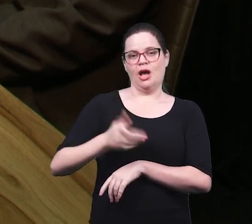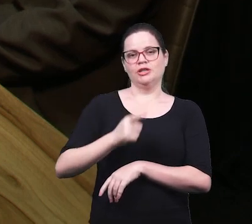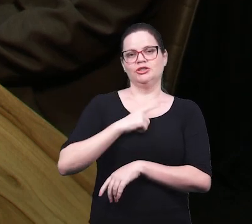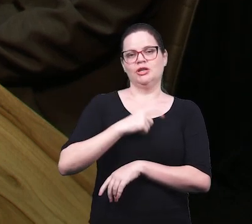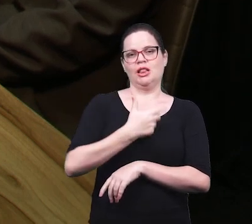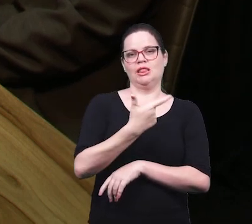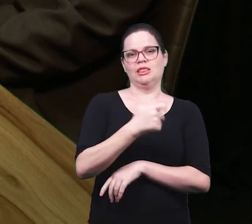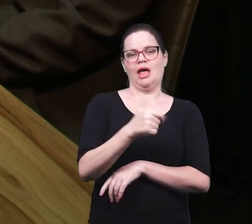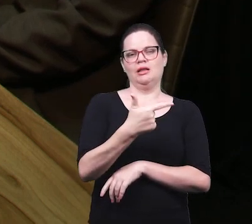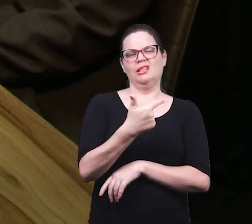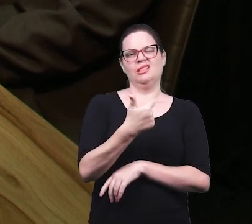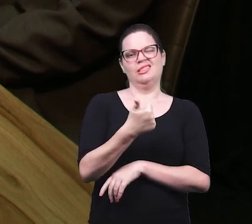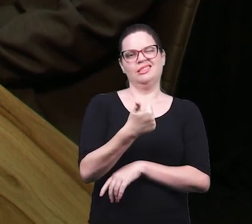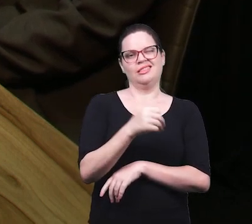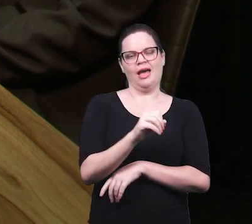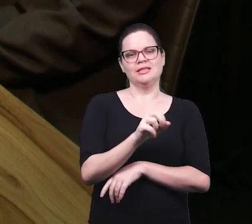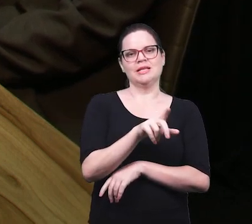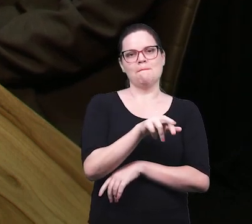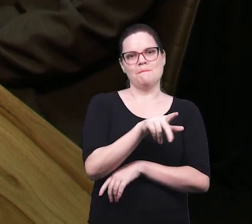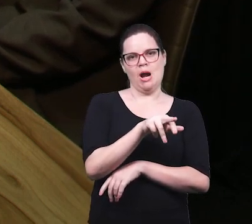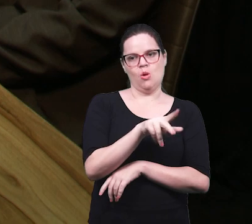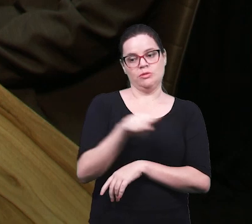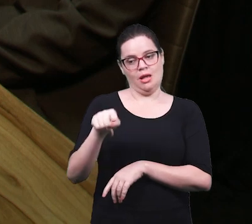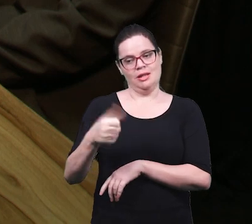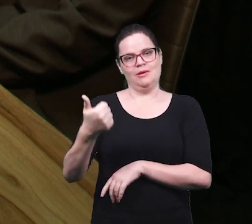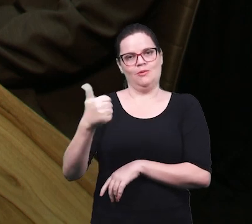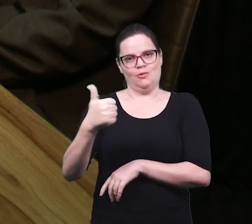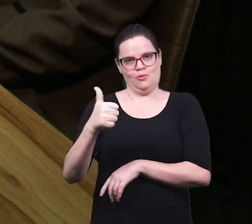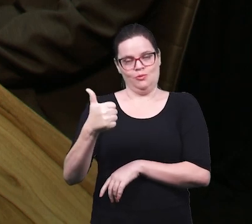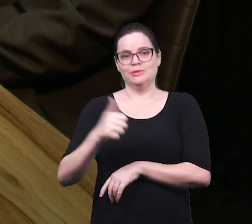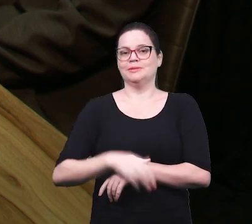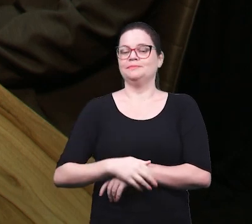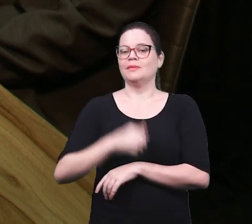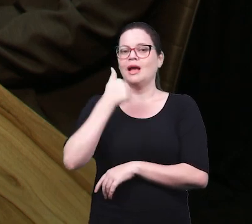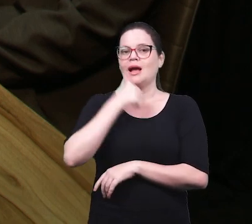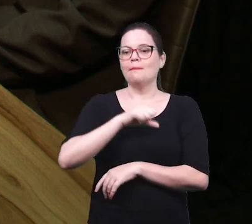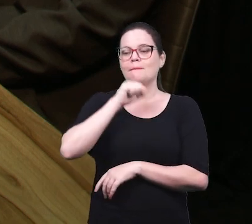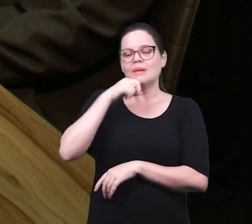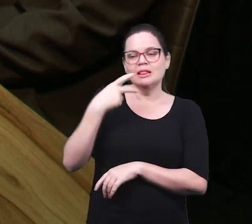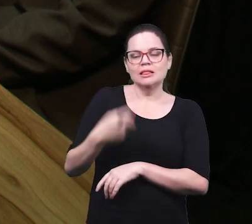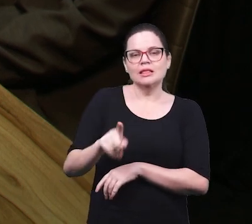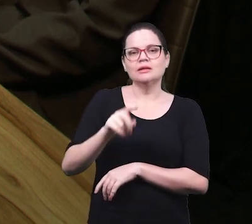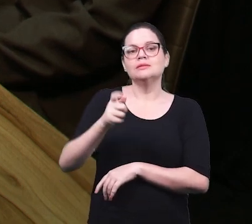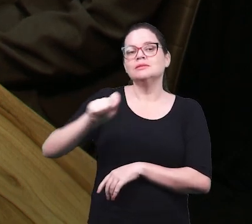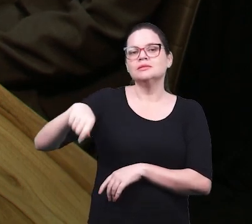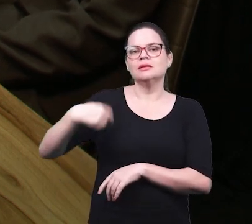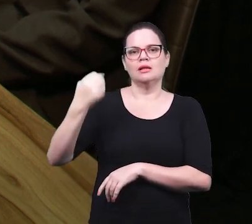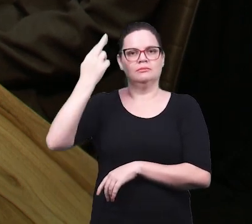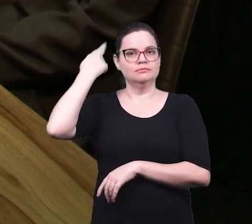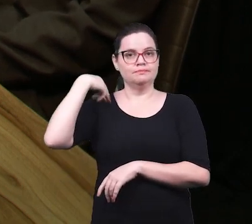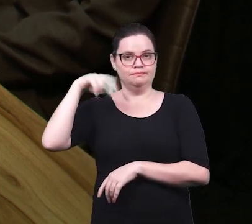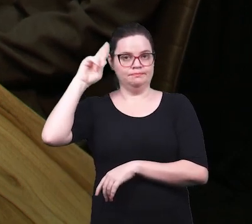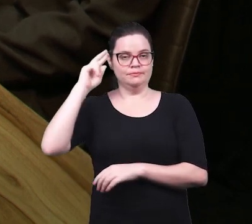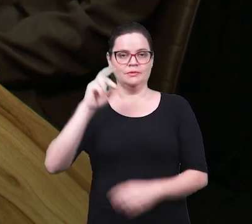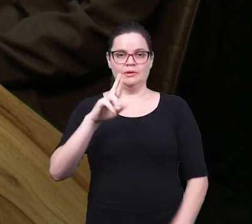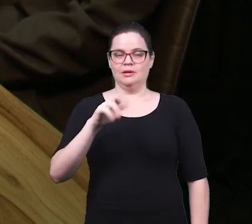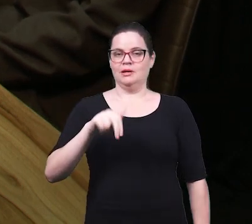de Jacó. José era o filho de Raquel, a mulher amada de